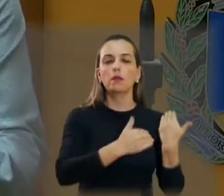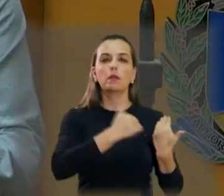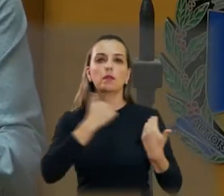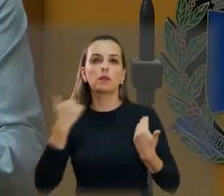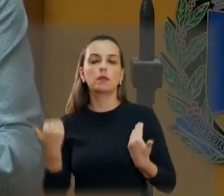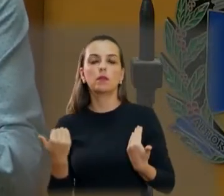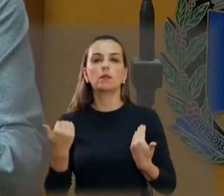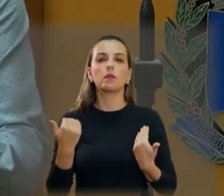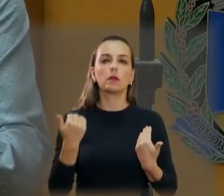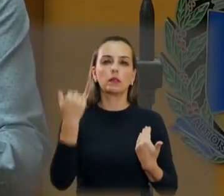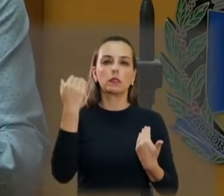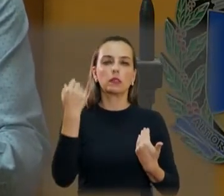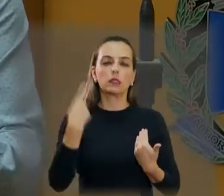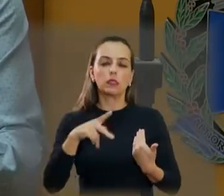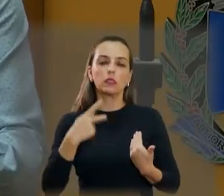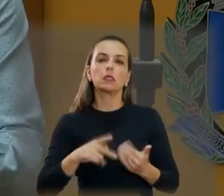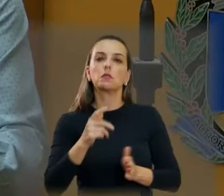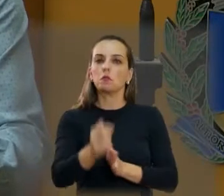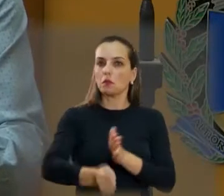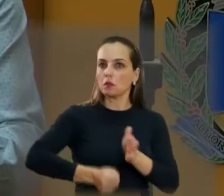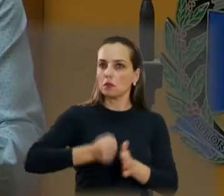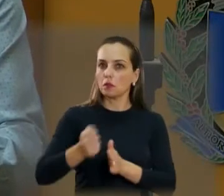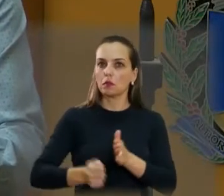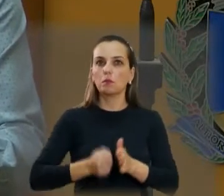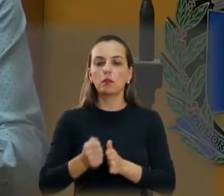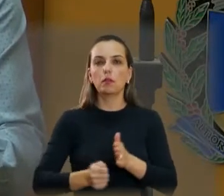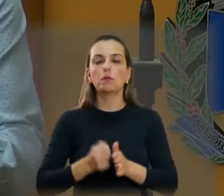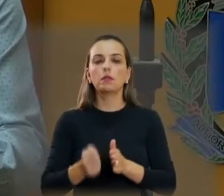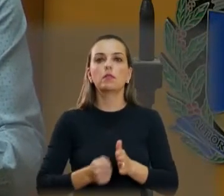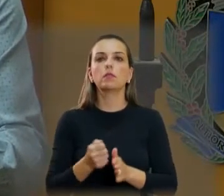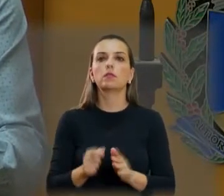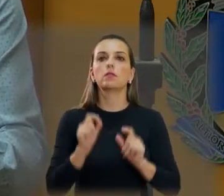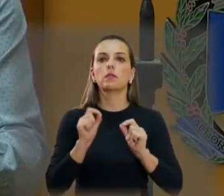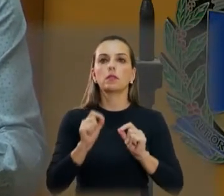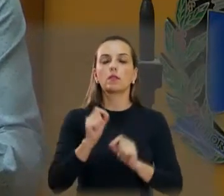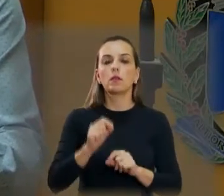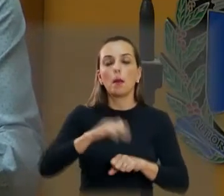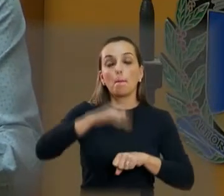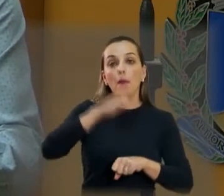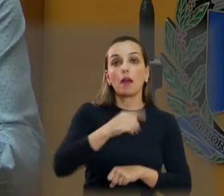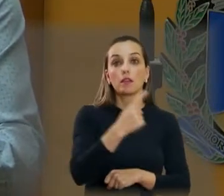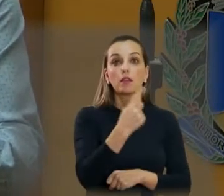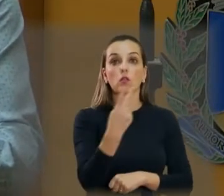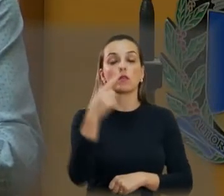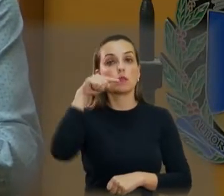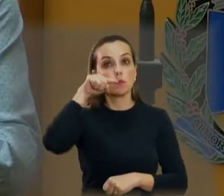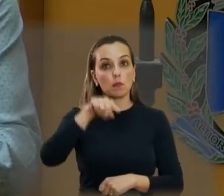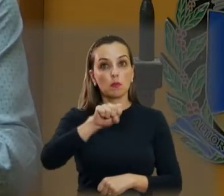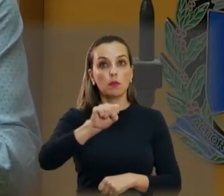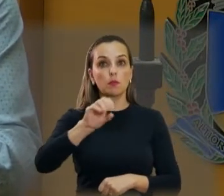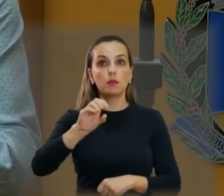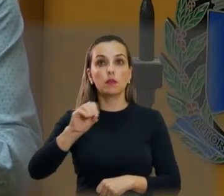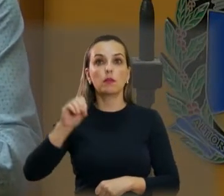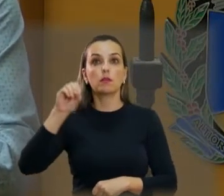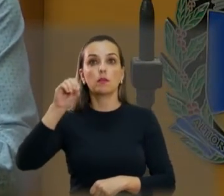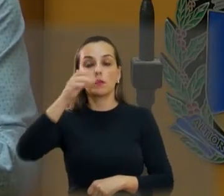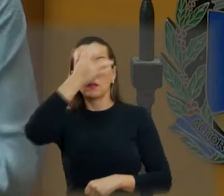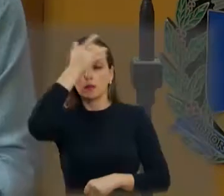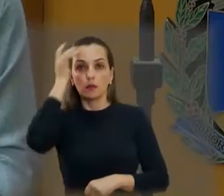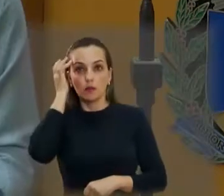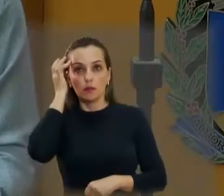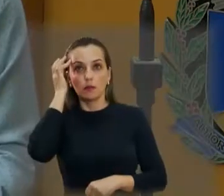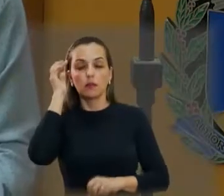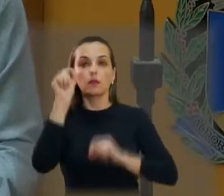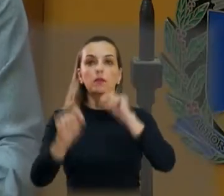brasileiros. Aqui na cidade de Araraquara, já ocorreram mais de 12.800 confirmações da doença,